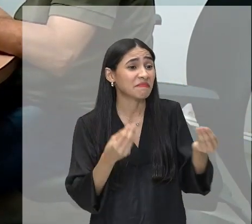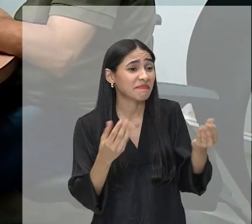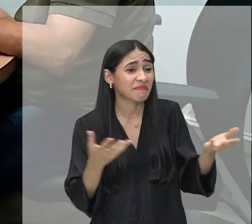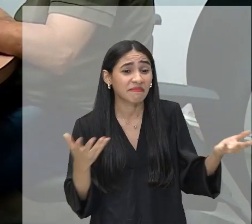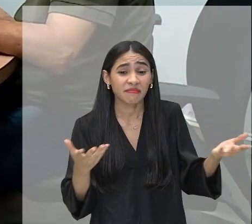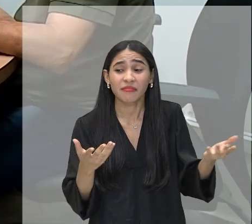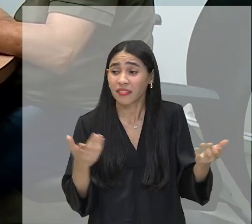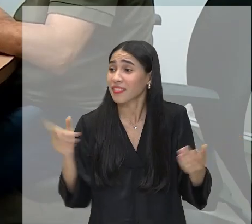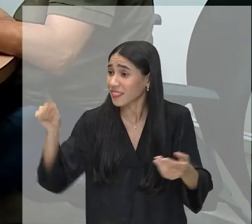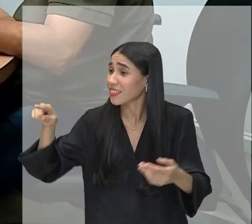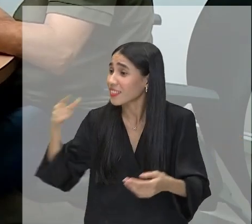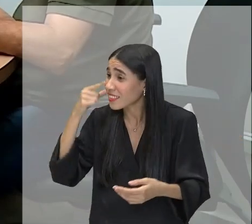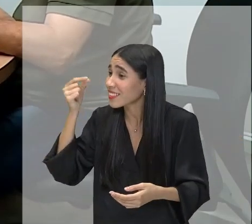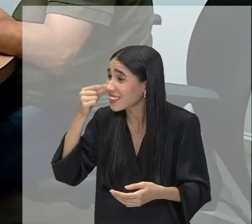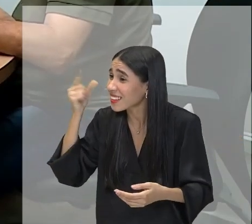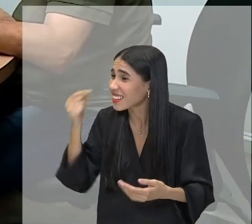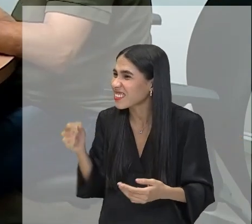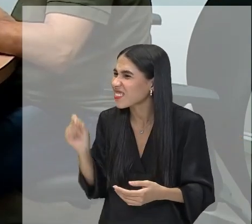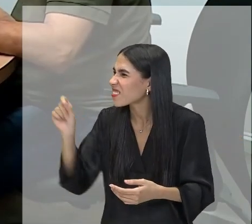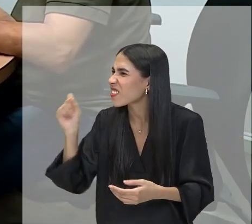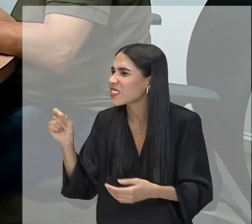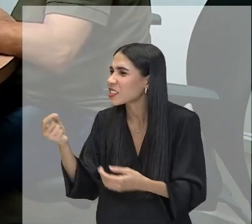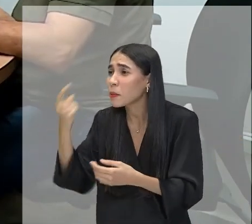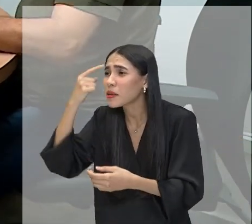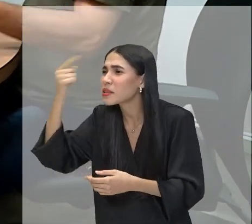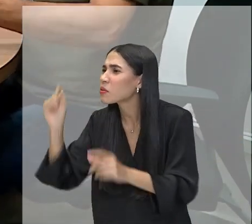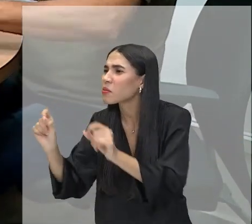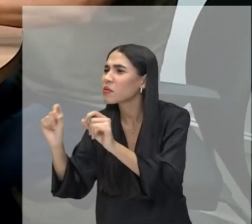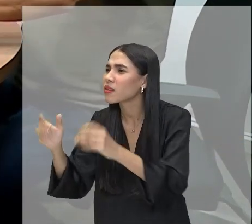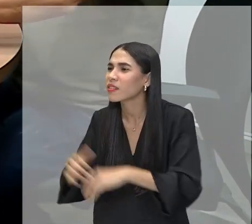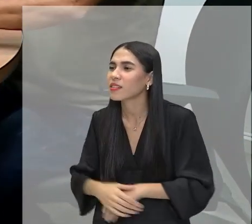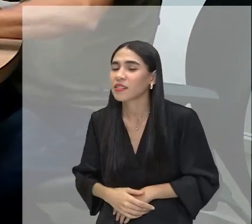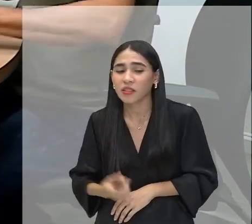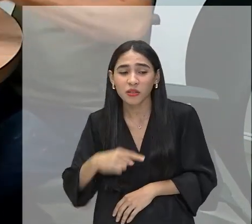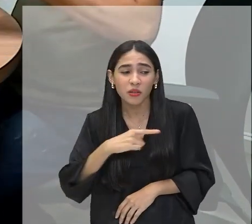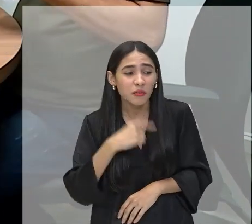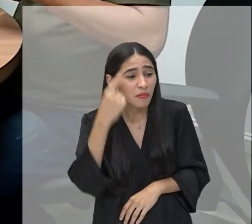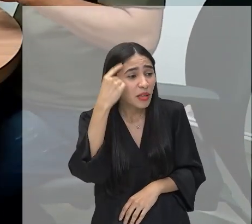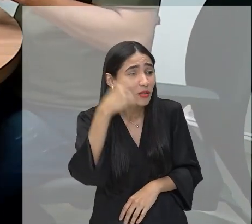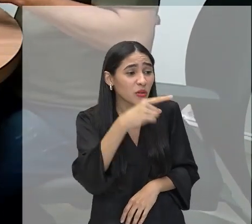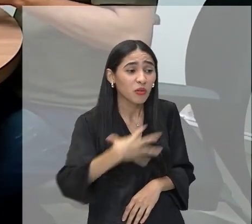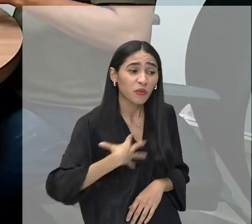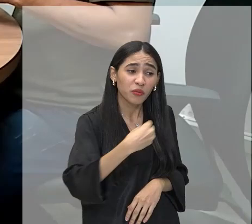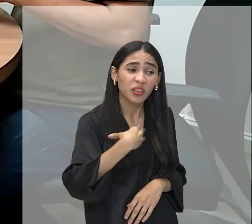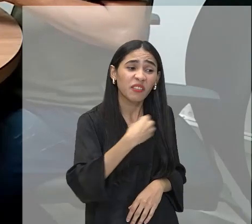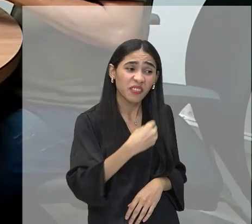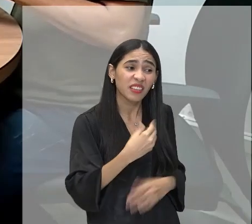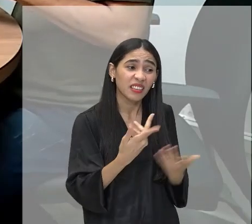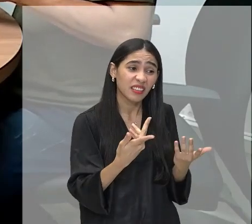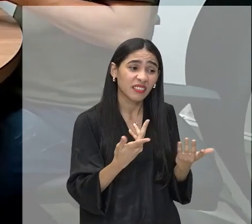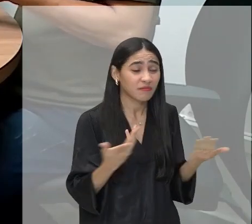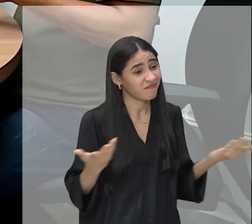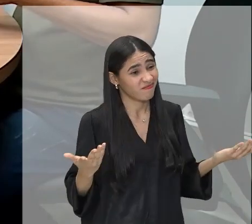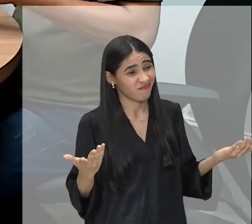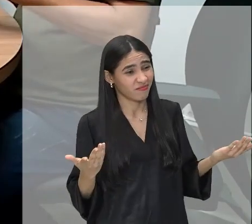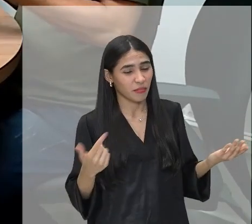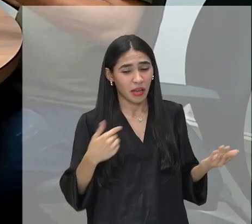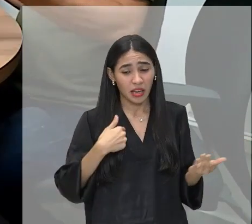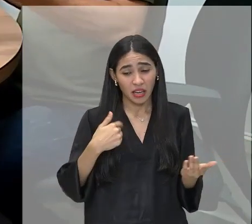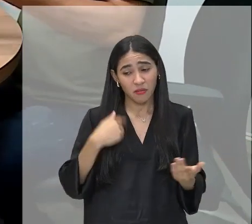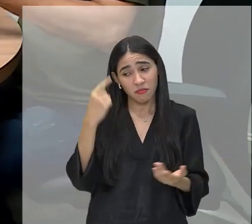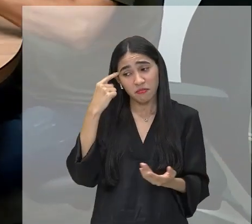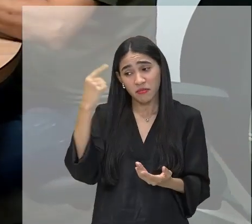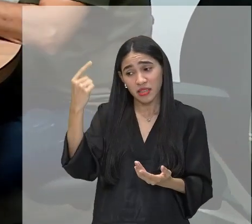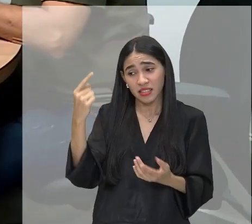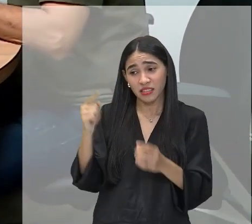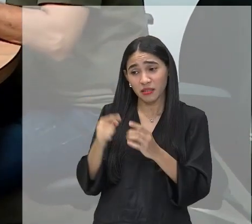A gata. O que vocês estavam pensando? A gente pensou que tinha acontecido alguma coisa com a tua filha mesmo, né? Eu estava até pensando